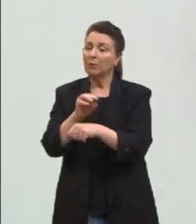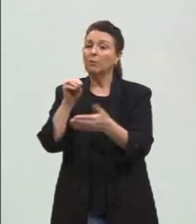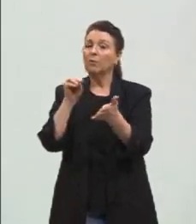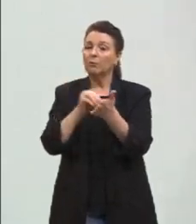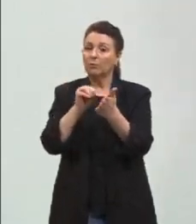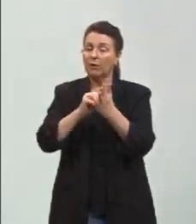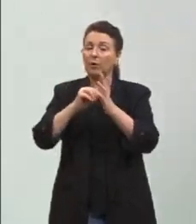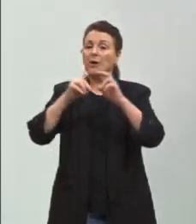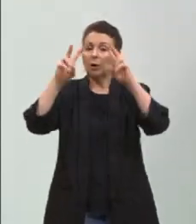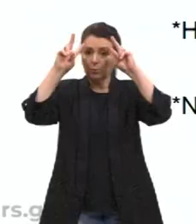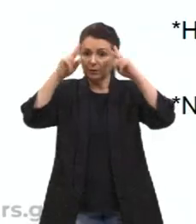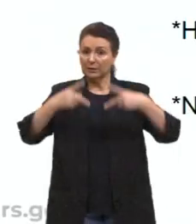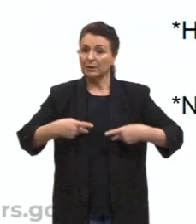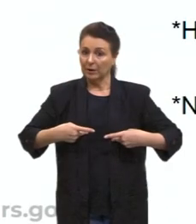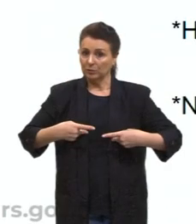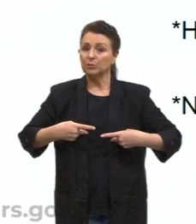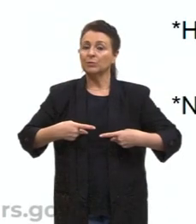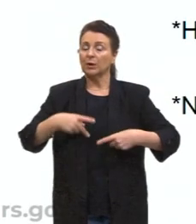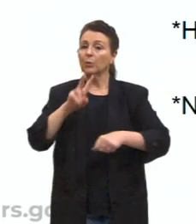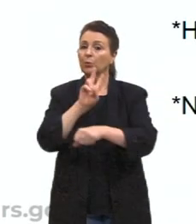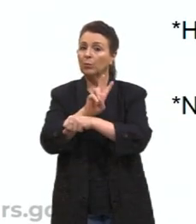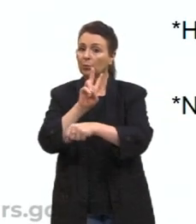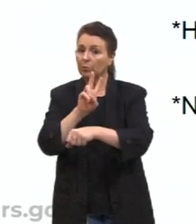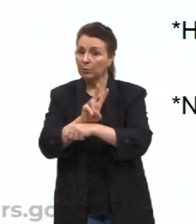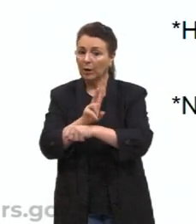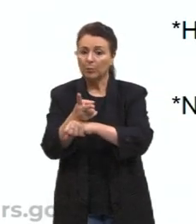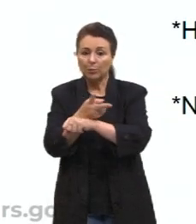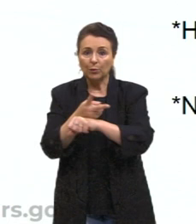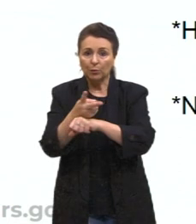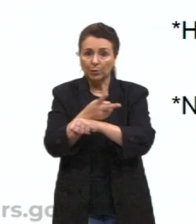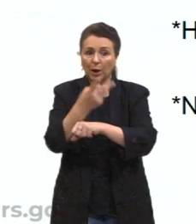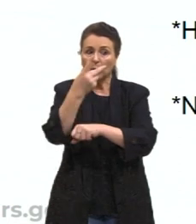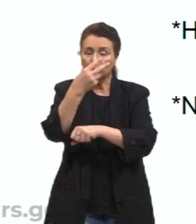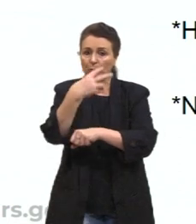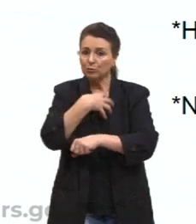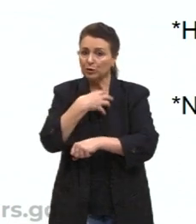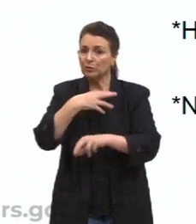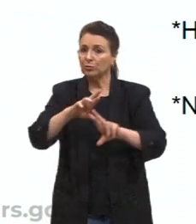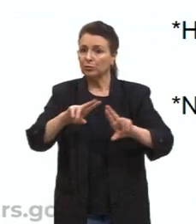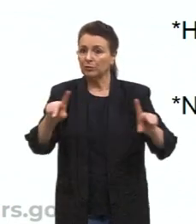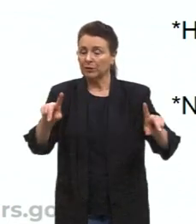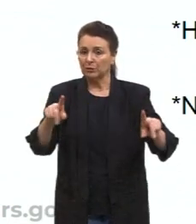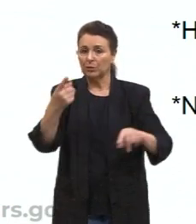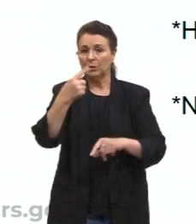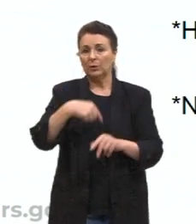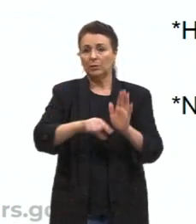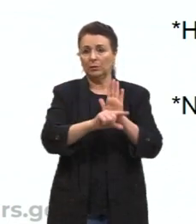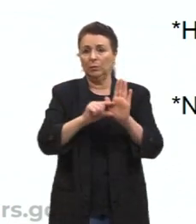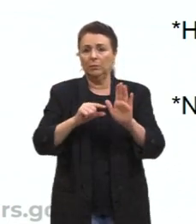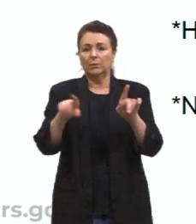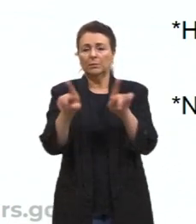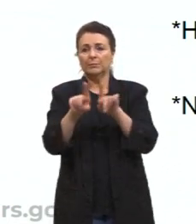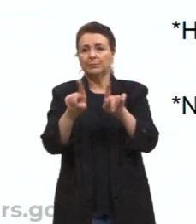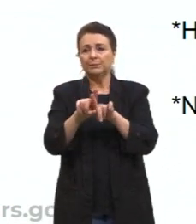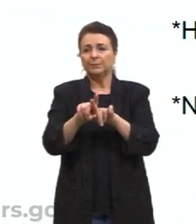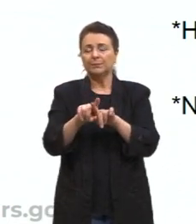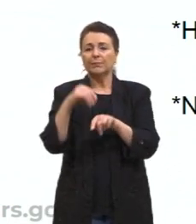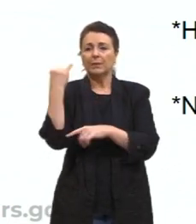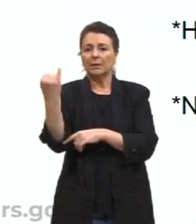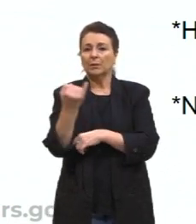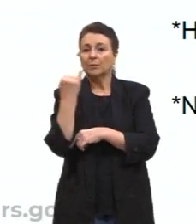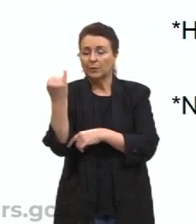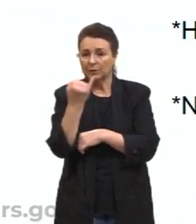novos meios outro autor que fala muito sobre isso também bacana que é o faz parte da escola do